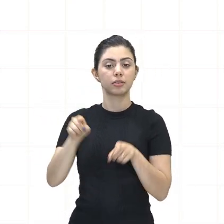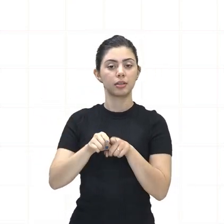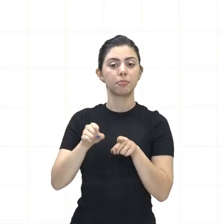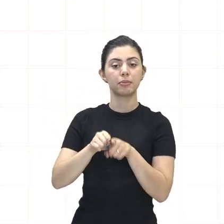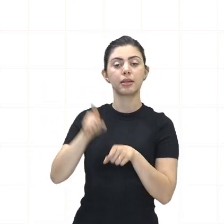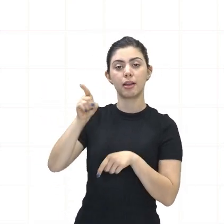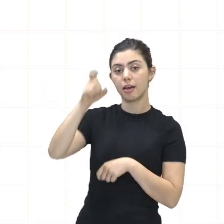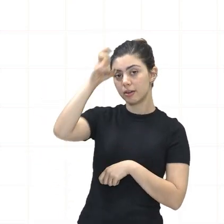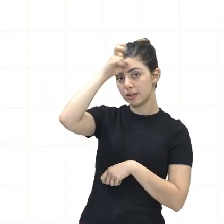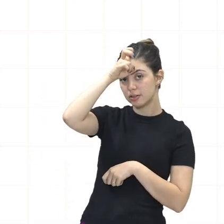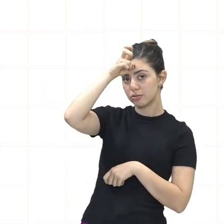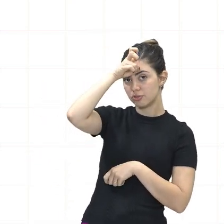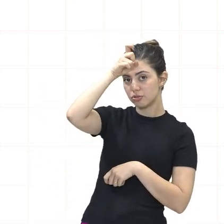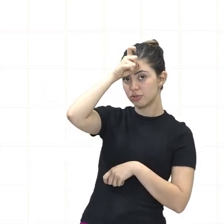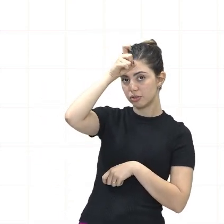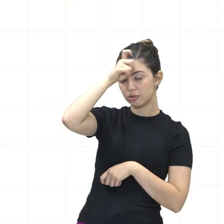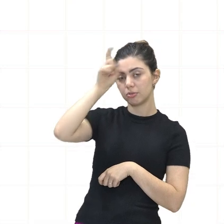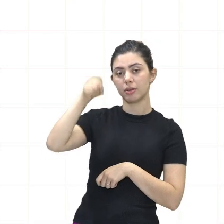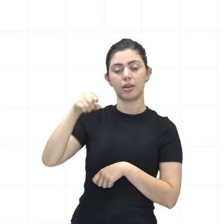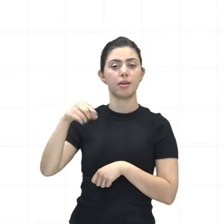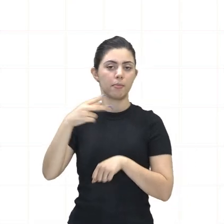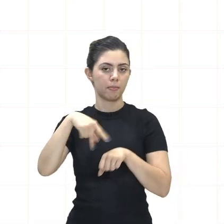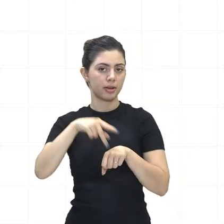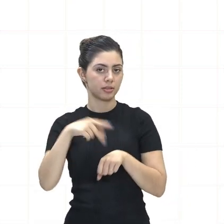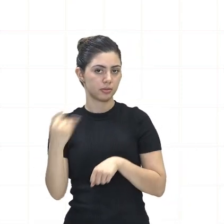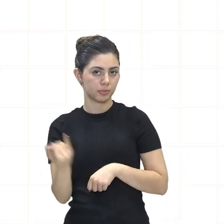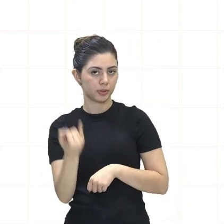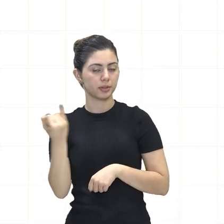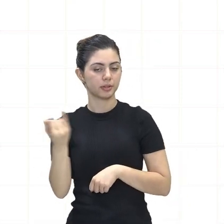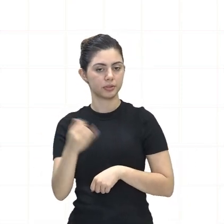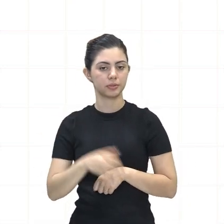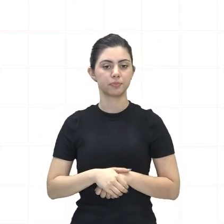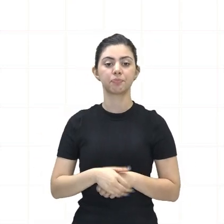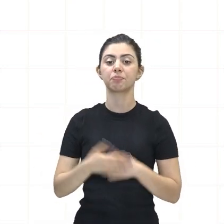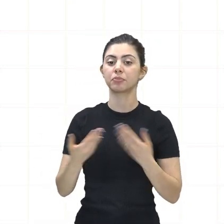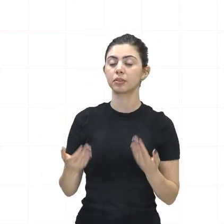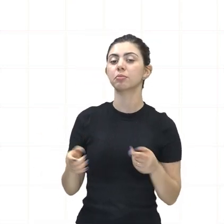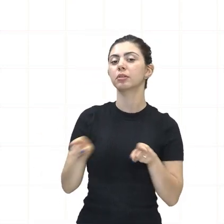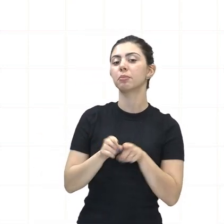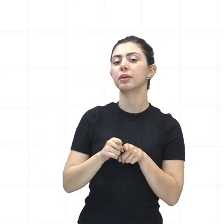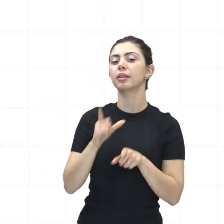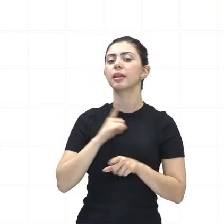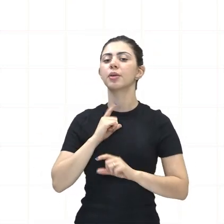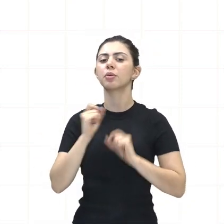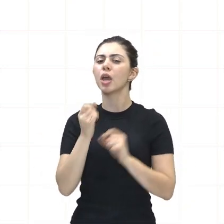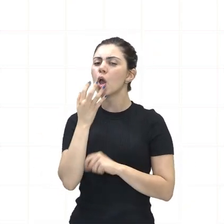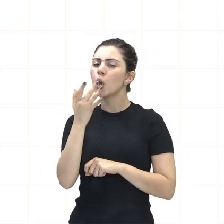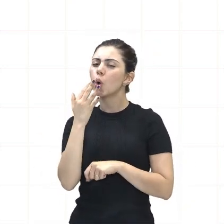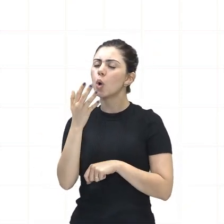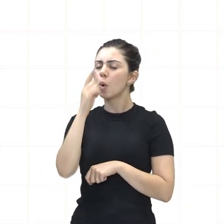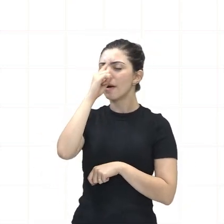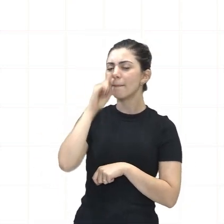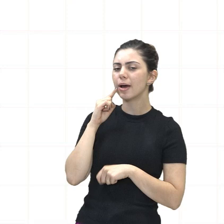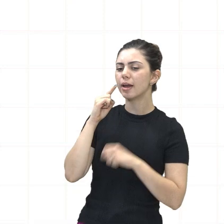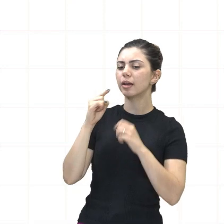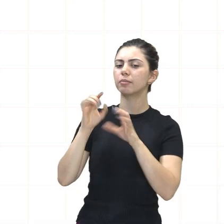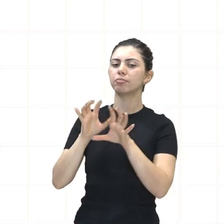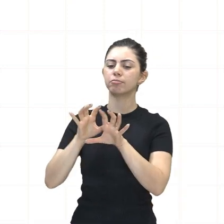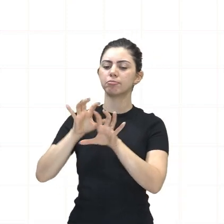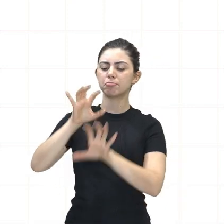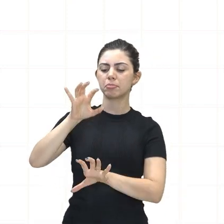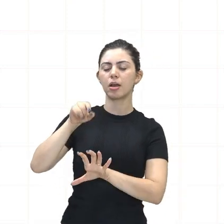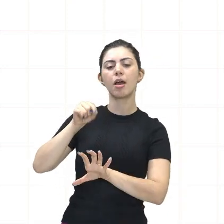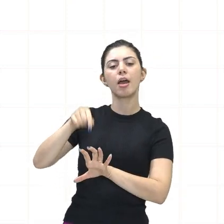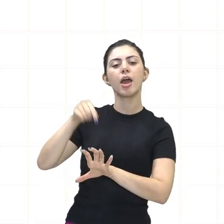também, historicamente importante, né, falando. E ao mesmo tempo nós temos esses países em amarelo aí, que são os países da